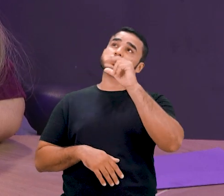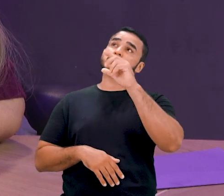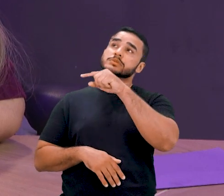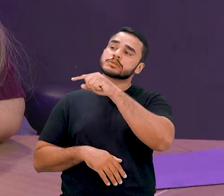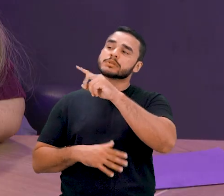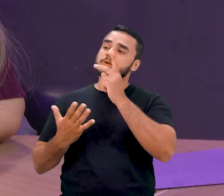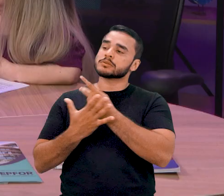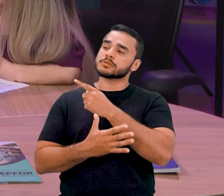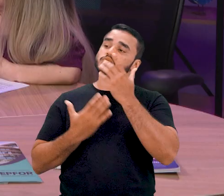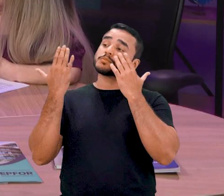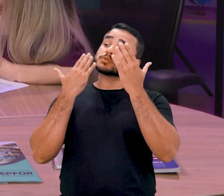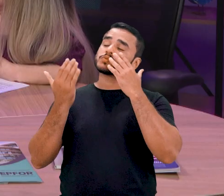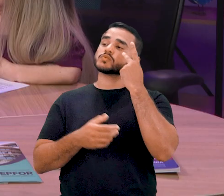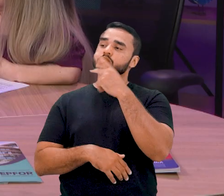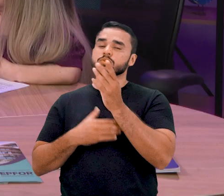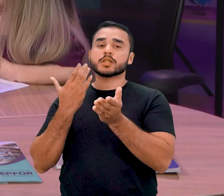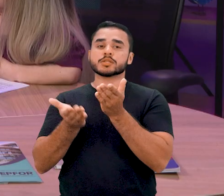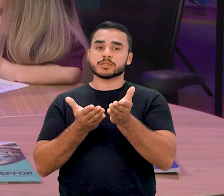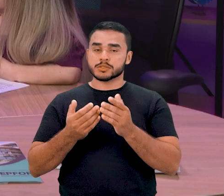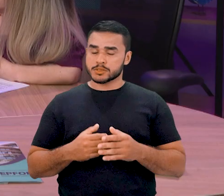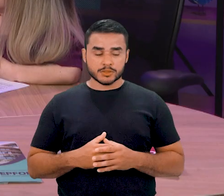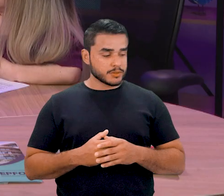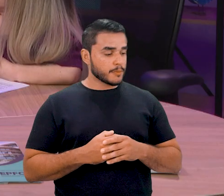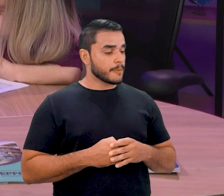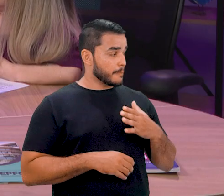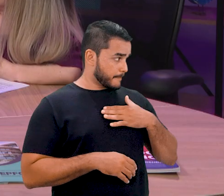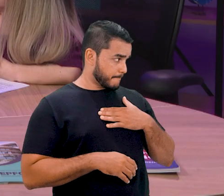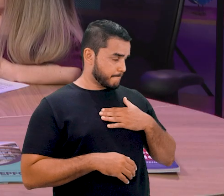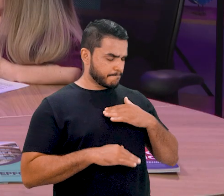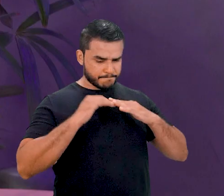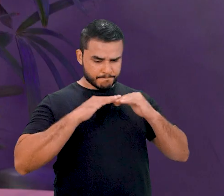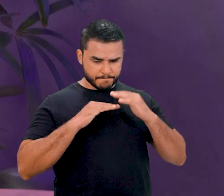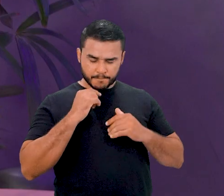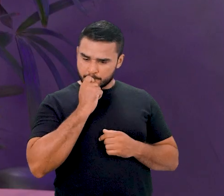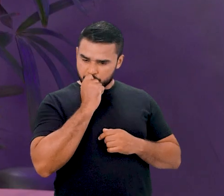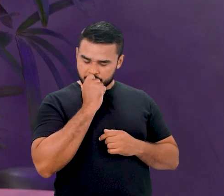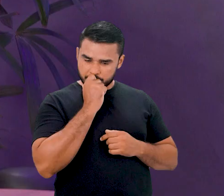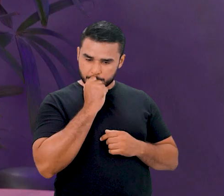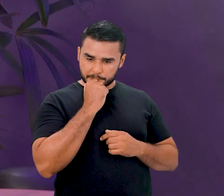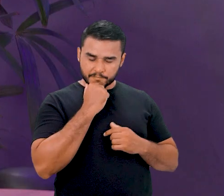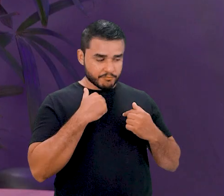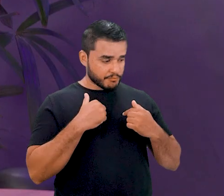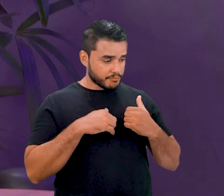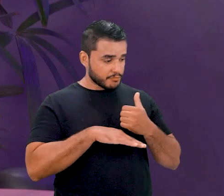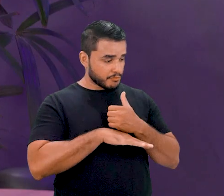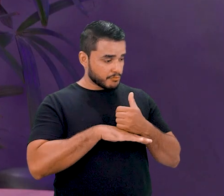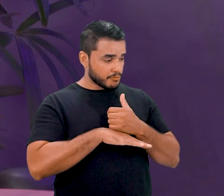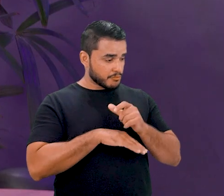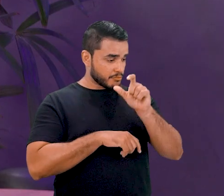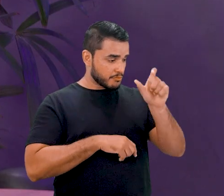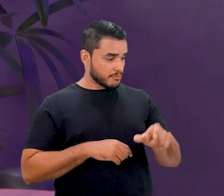aí nessa sua vivência nos atendimentos. Como profissional? Como profissional. Não, eu digo, com pacientes